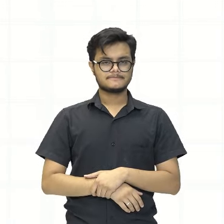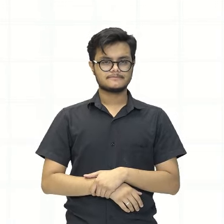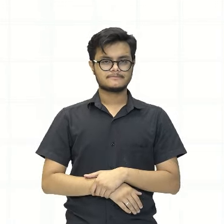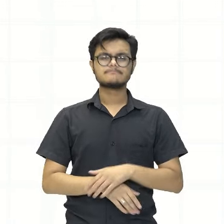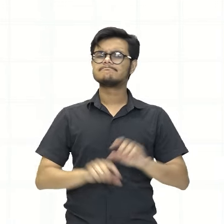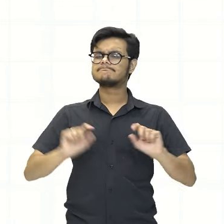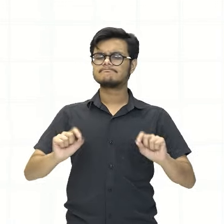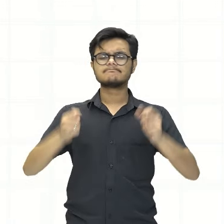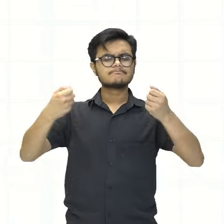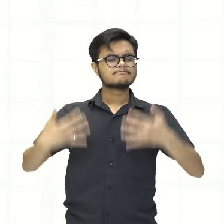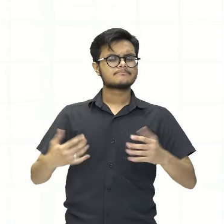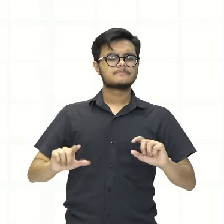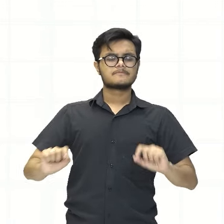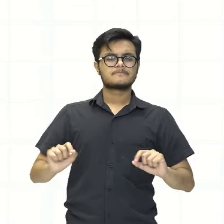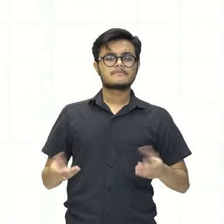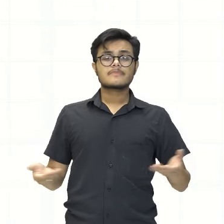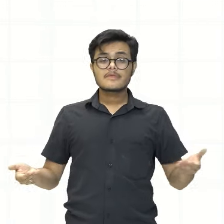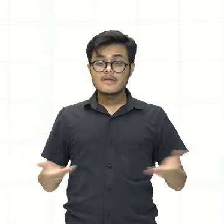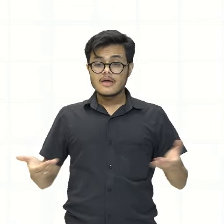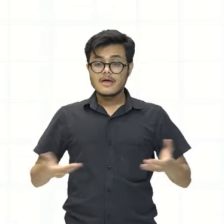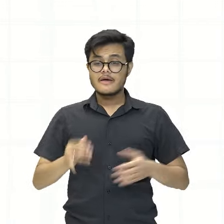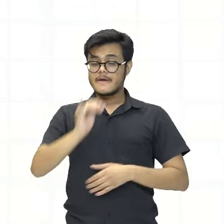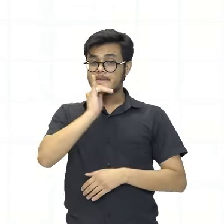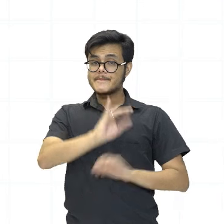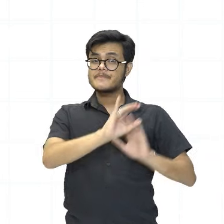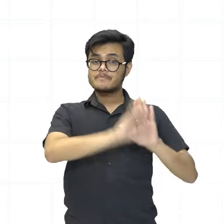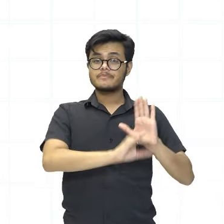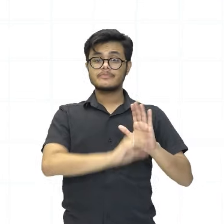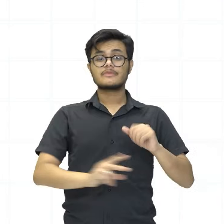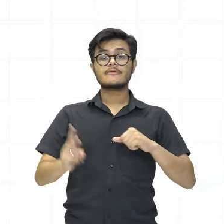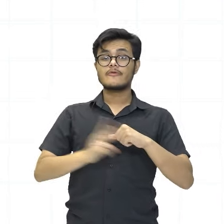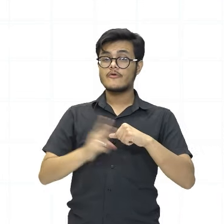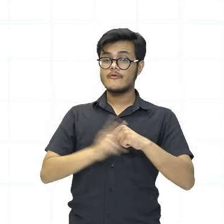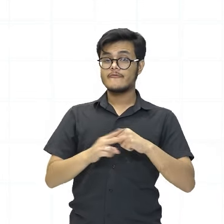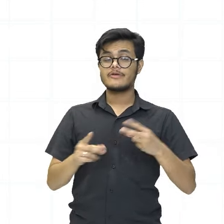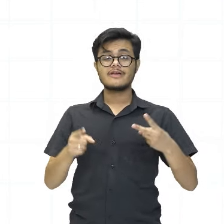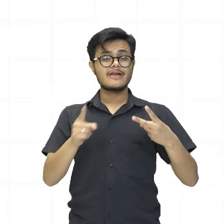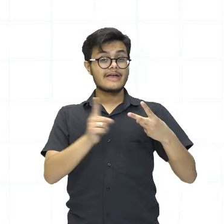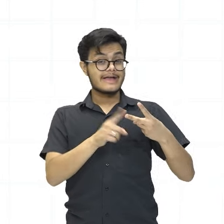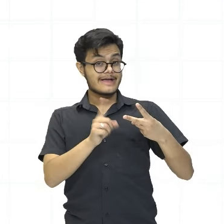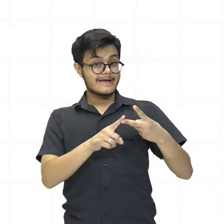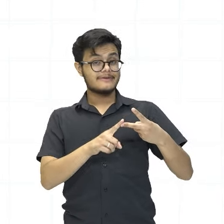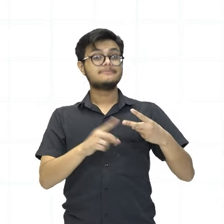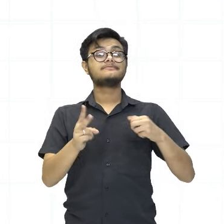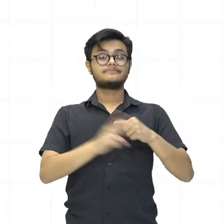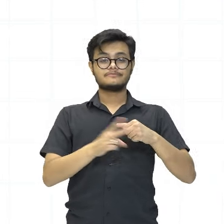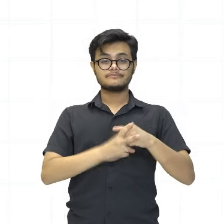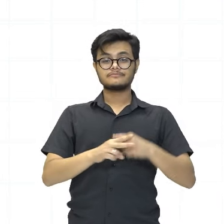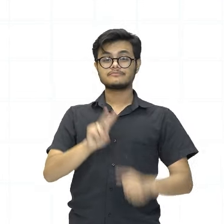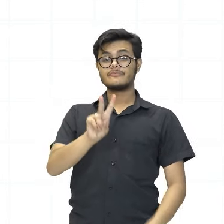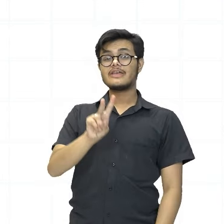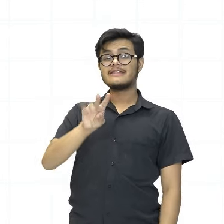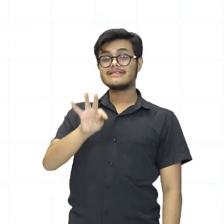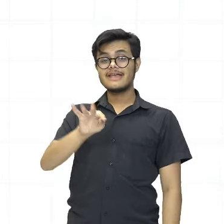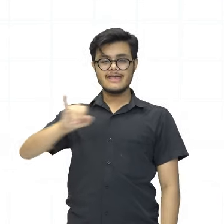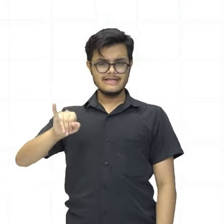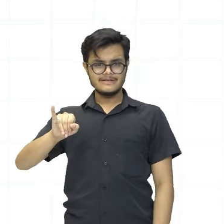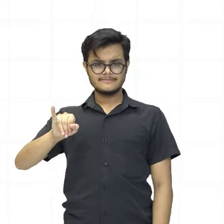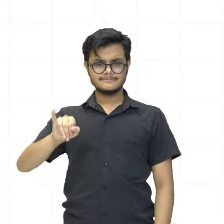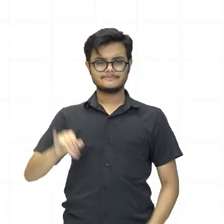que nós temos agora nós temos o conceito do verbo transitivo indireto olha só que